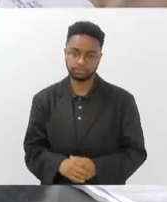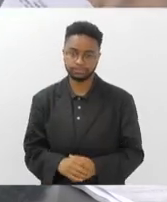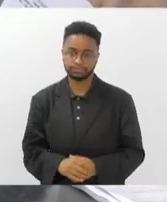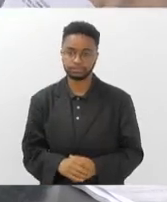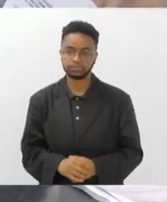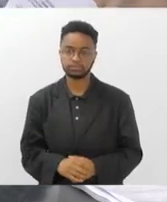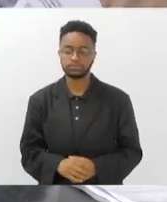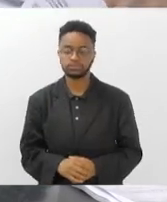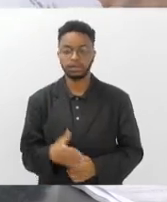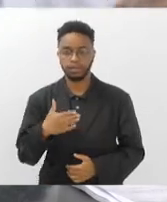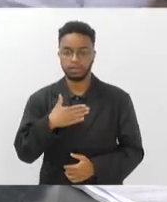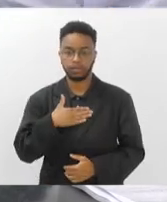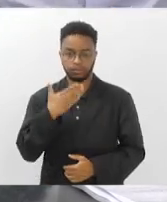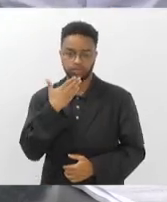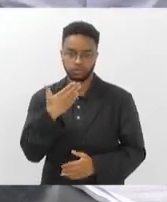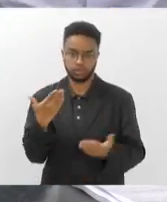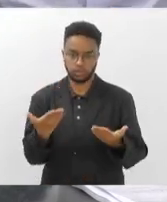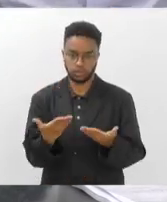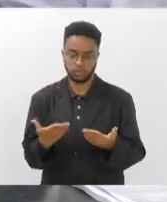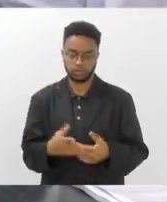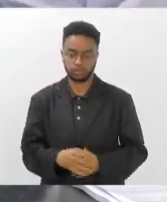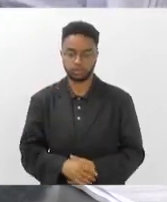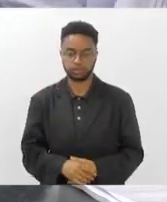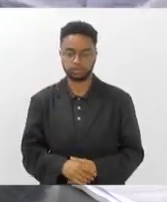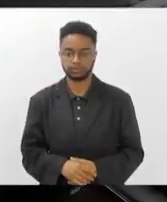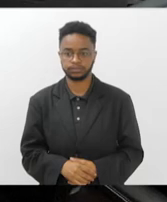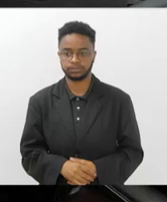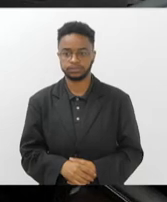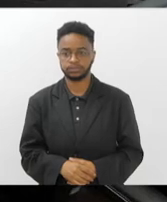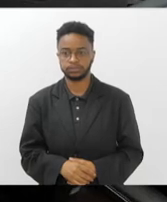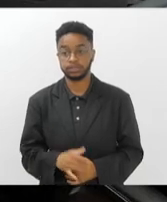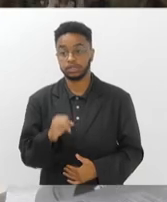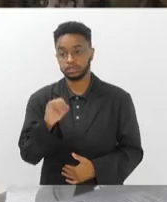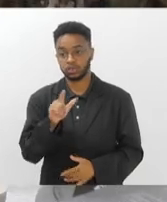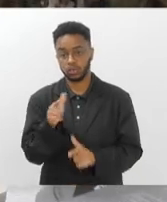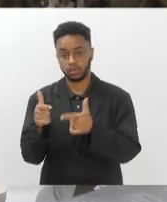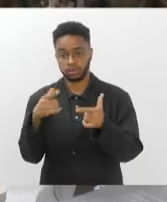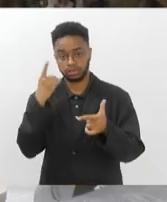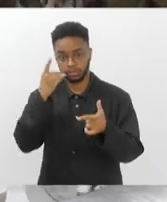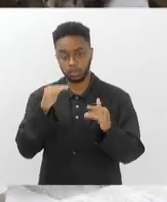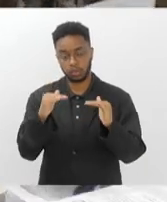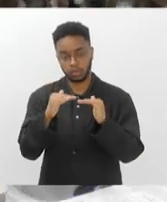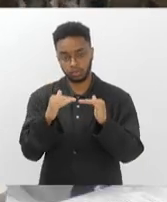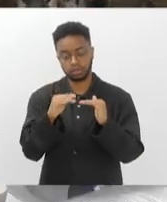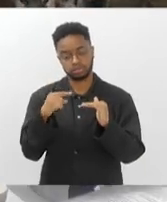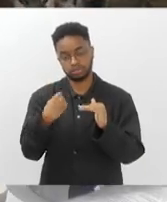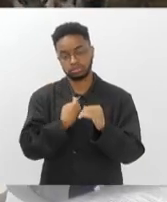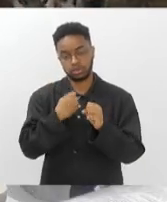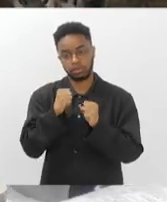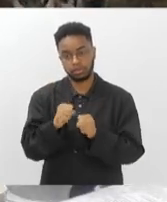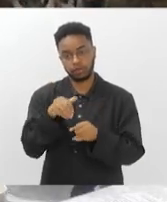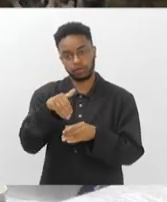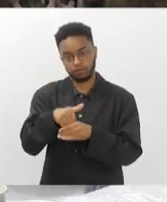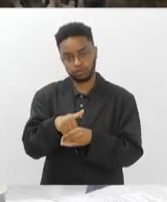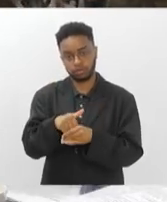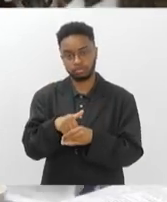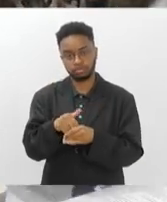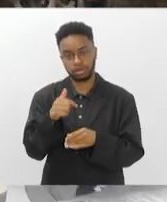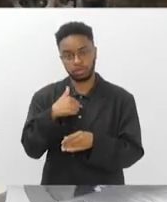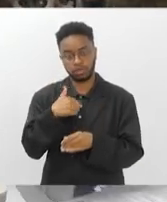todo. É esse o meu pedido. Se os demais deputados concordarem, colocamos em votação, e não vejo o